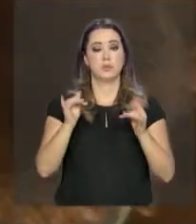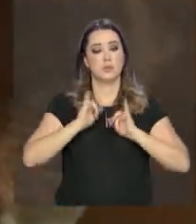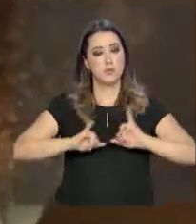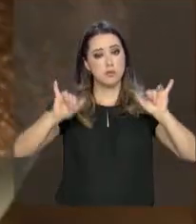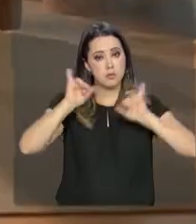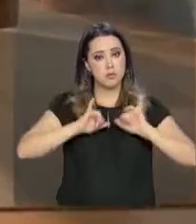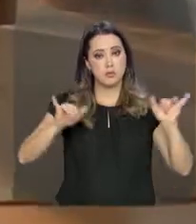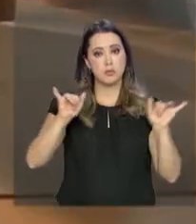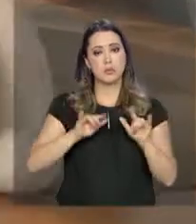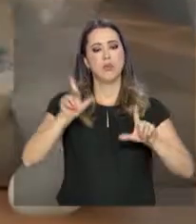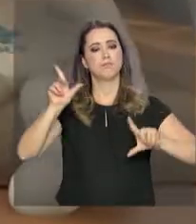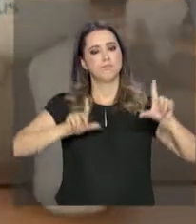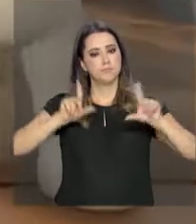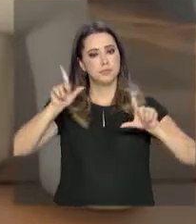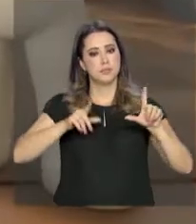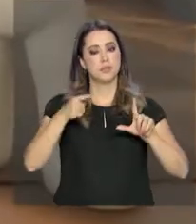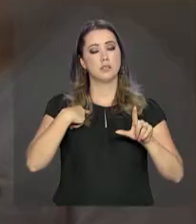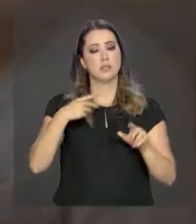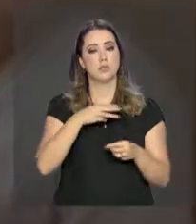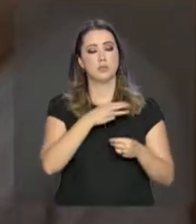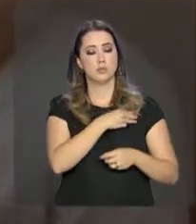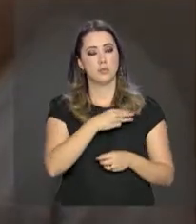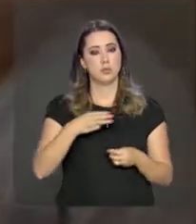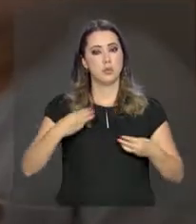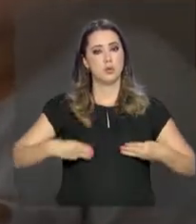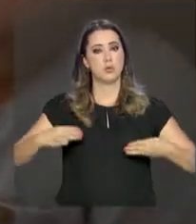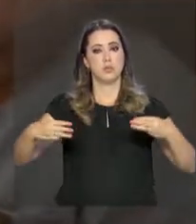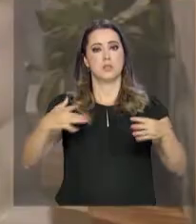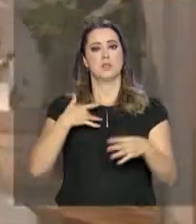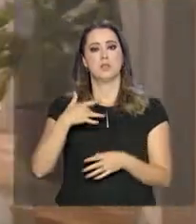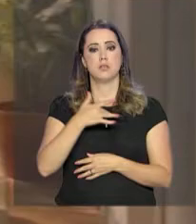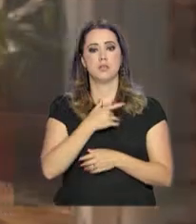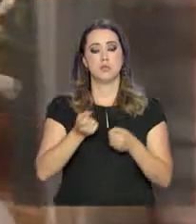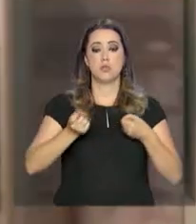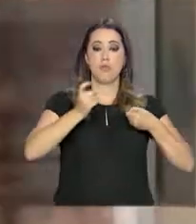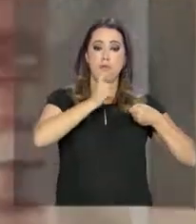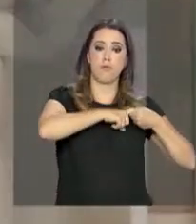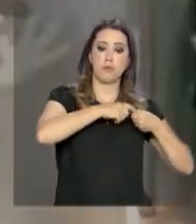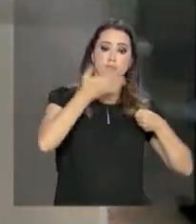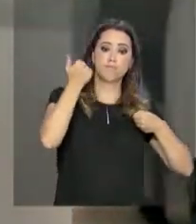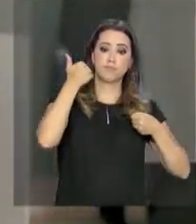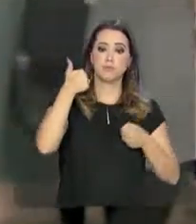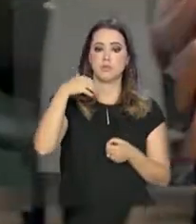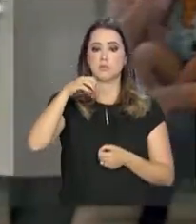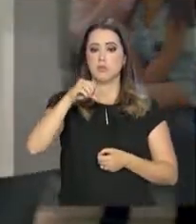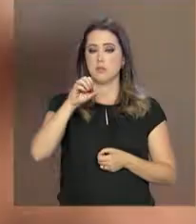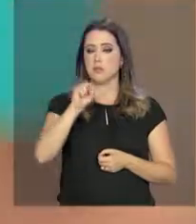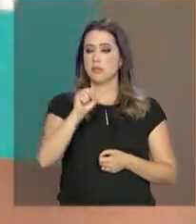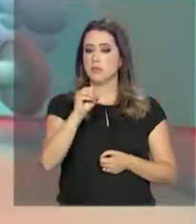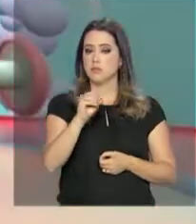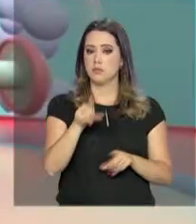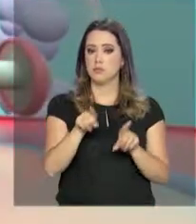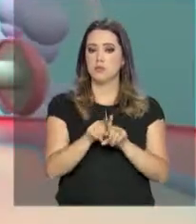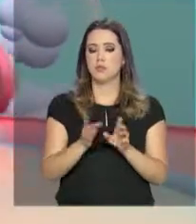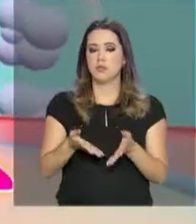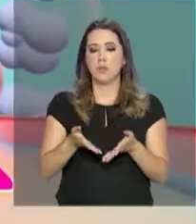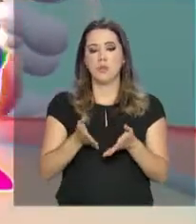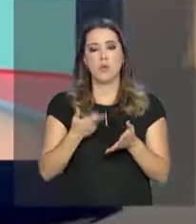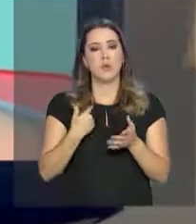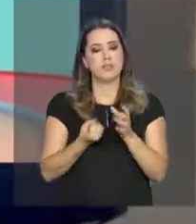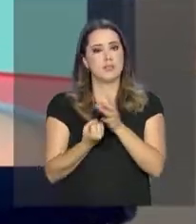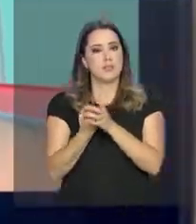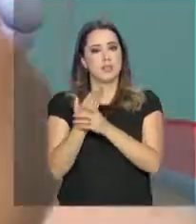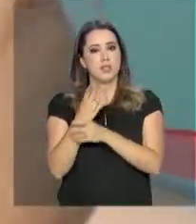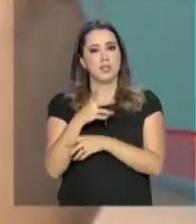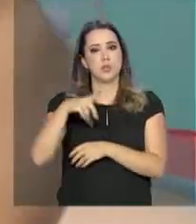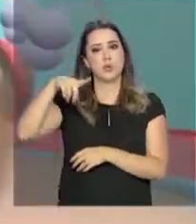campanha publicitária do ministério da saúde faz uma viagem ao passado nas décadas de 80 e 90 quando nasceu cego tinha